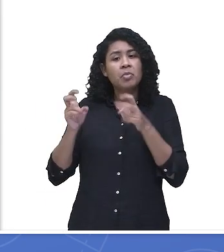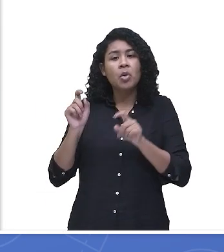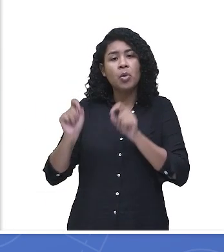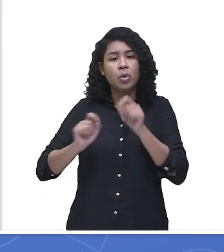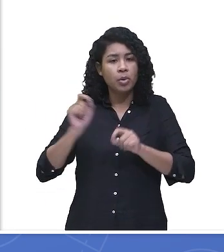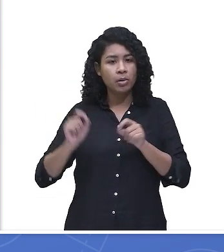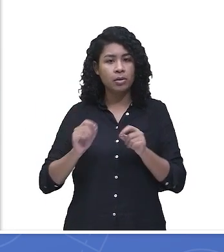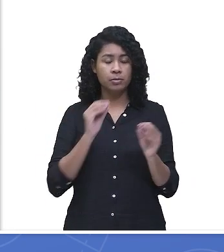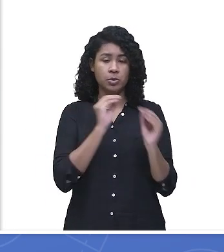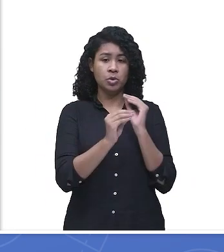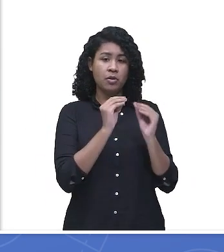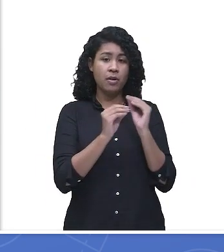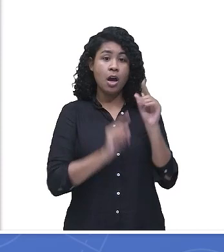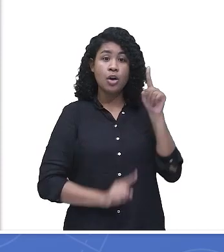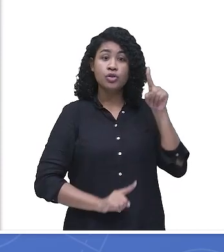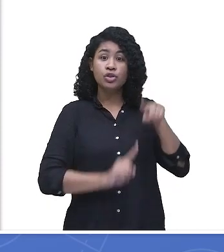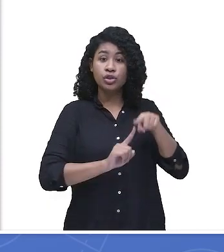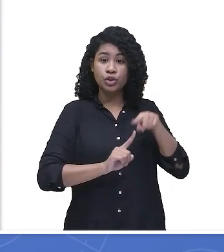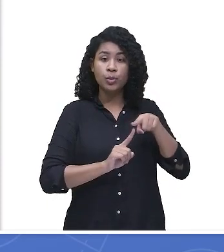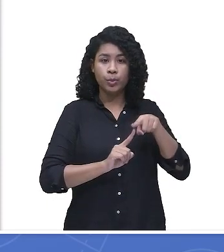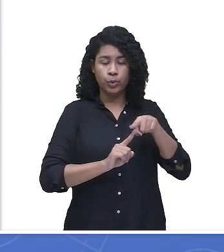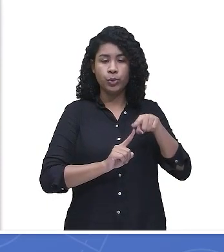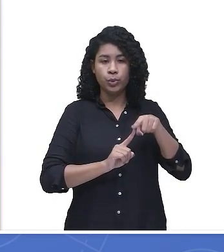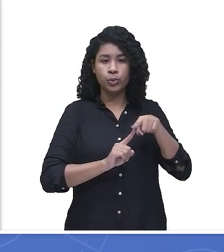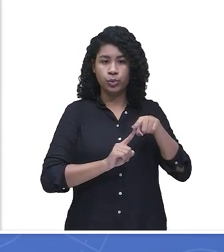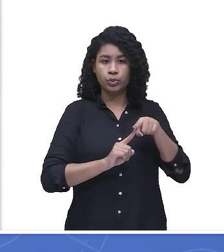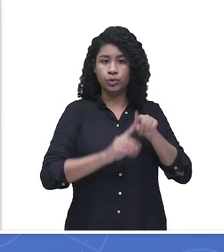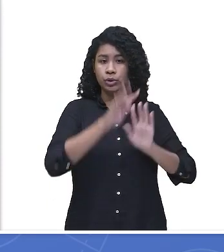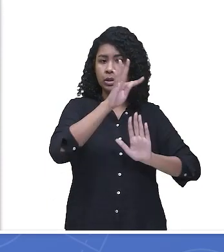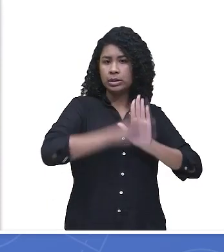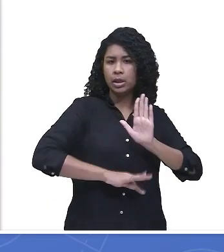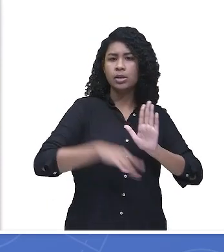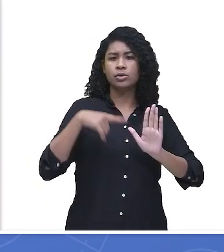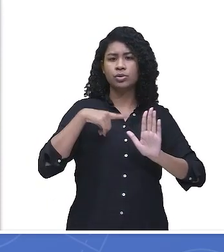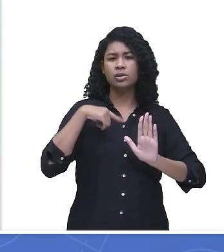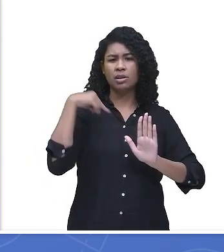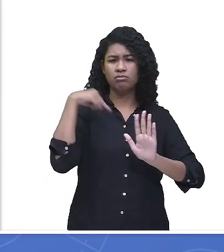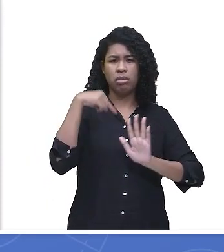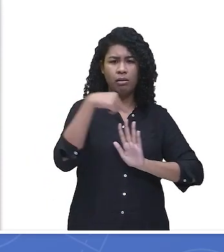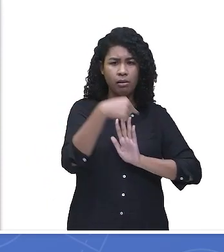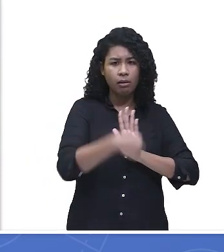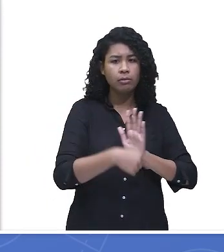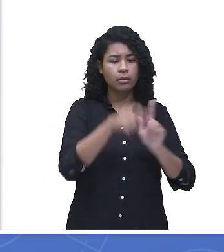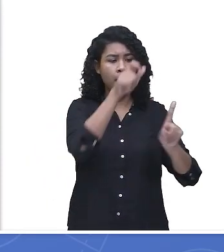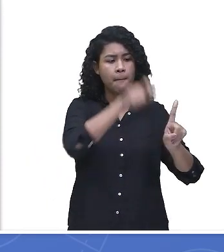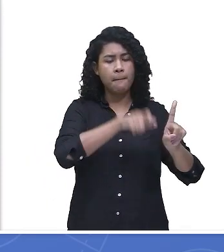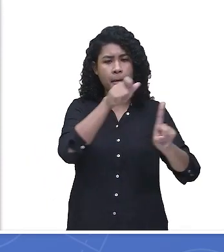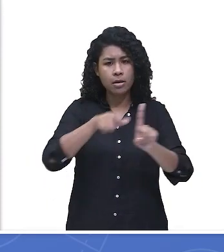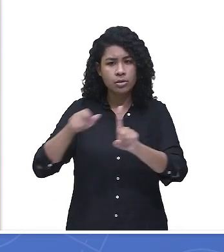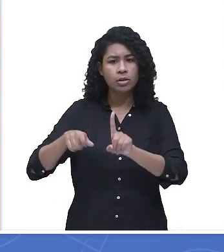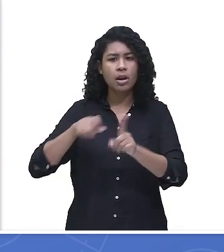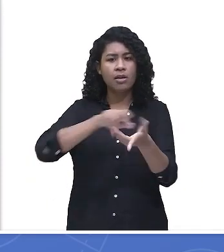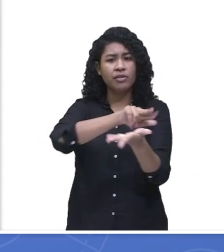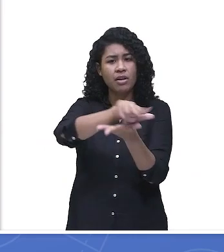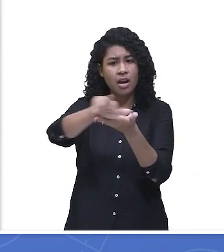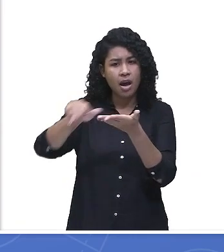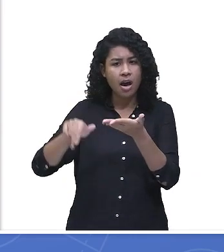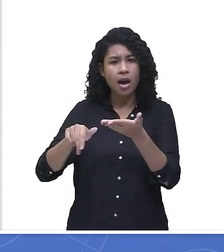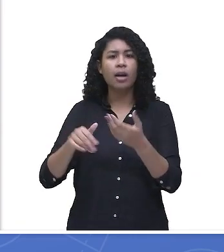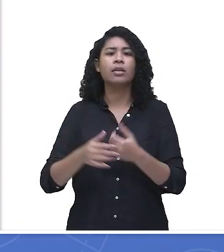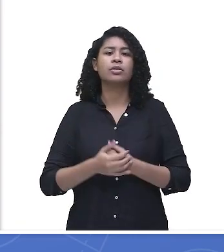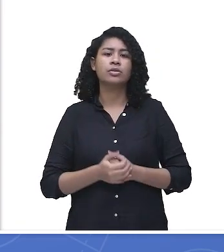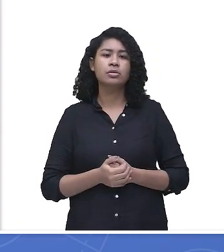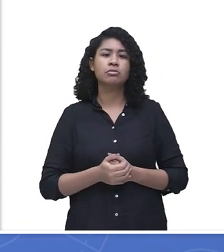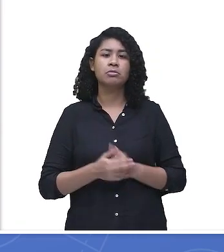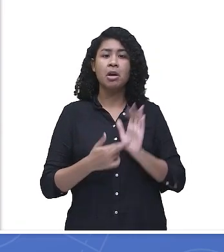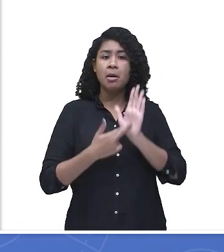é um tipo de texto que você vai ter exatamente aí questões, né? Você vai ter diversos personagens, você vai ter personagens que